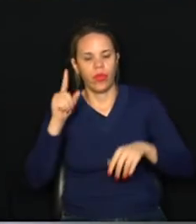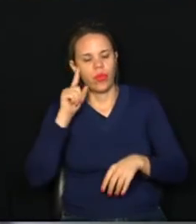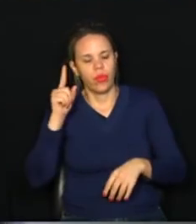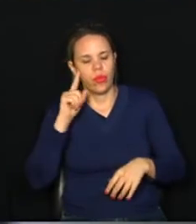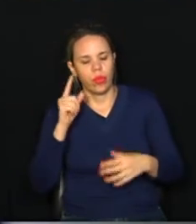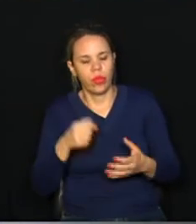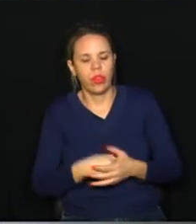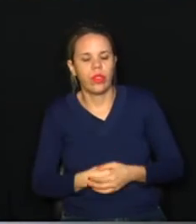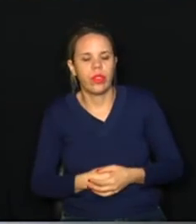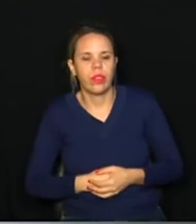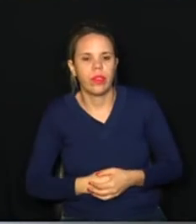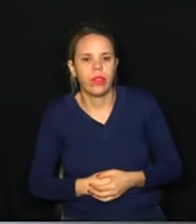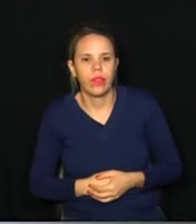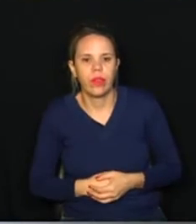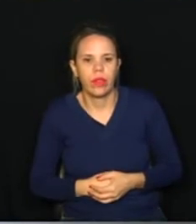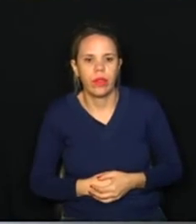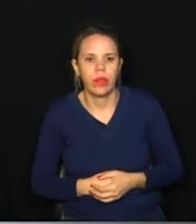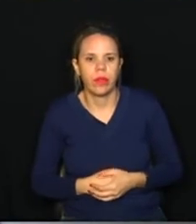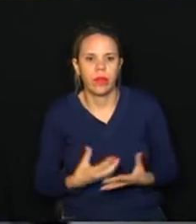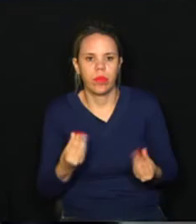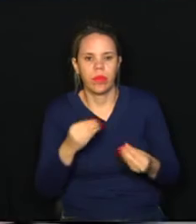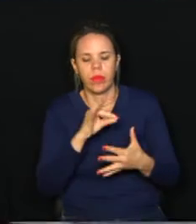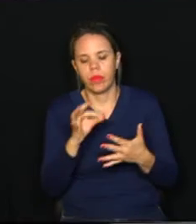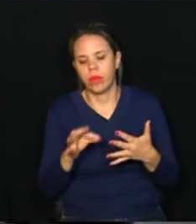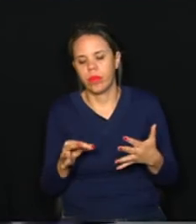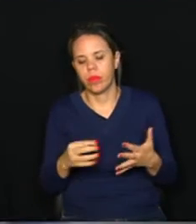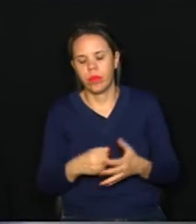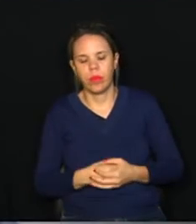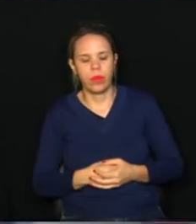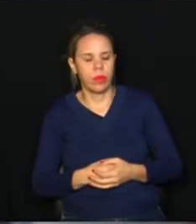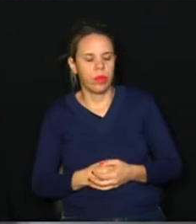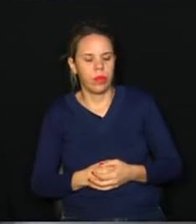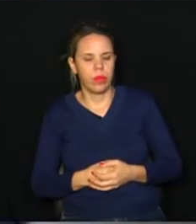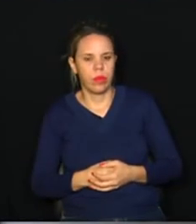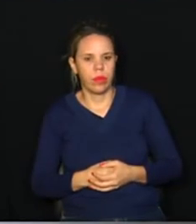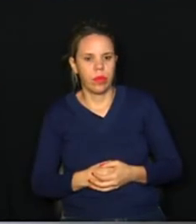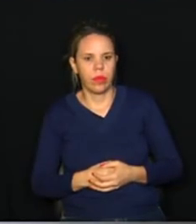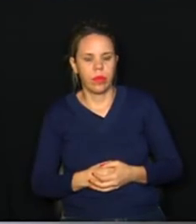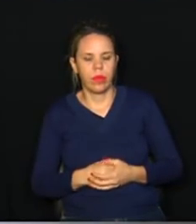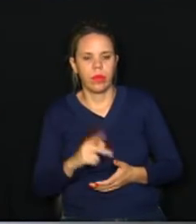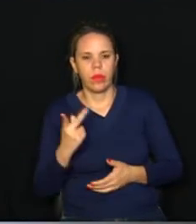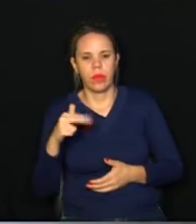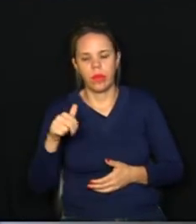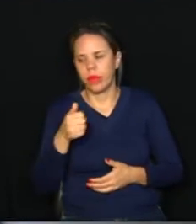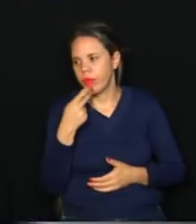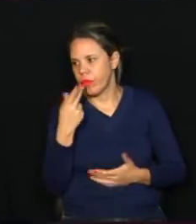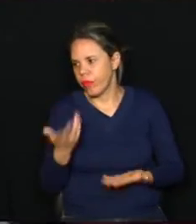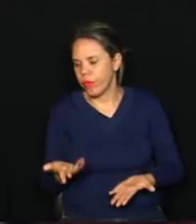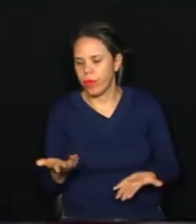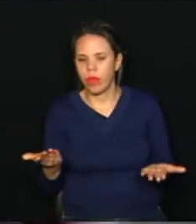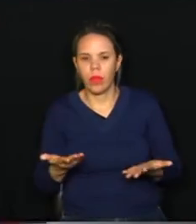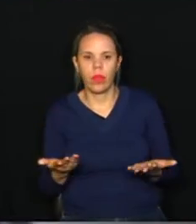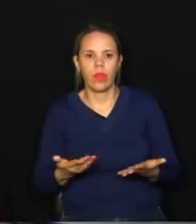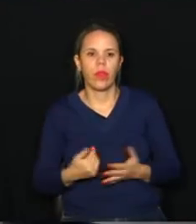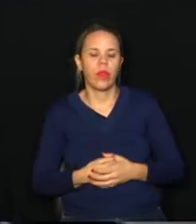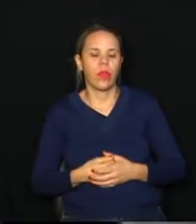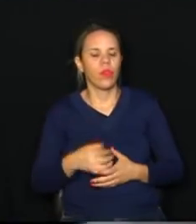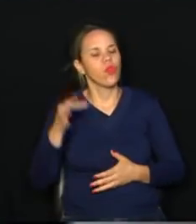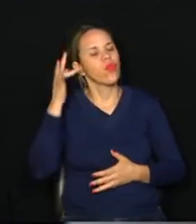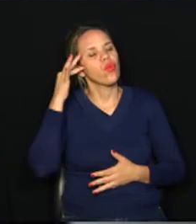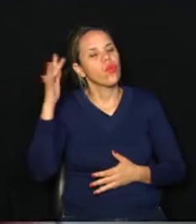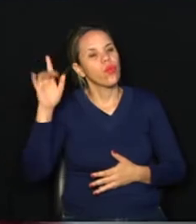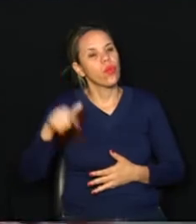dias. Está aí, enfim, o ambiente, a Helena bem situou, hoje a filosofia é